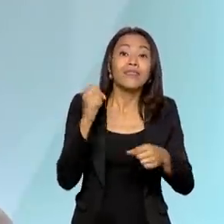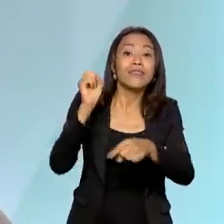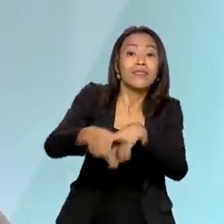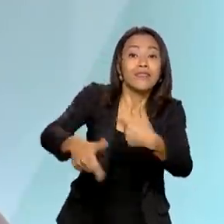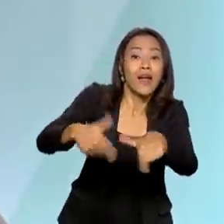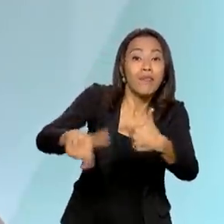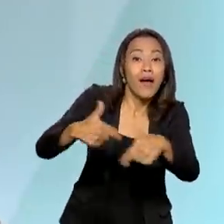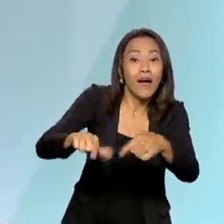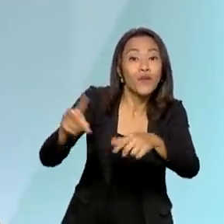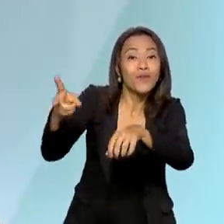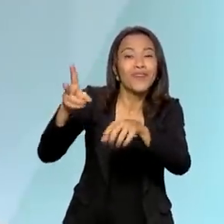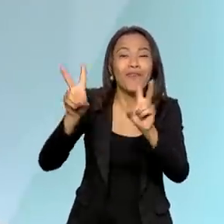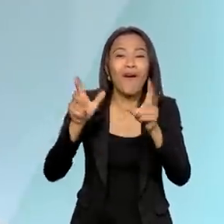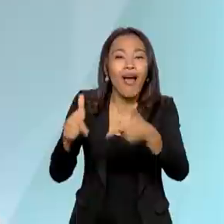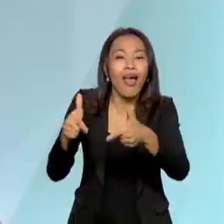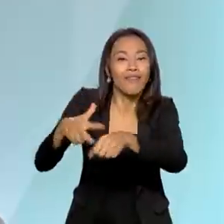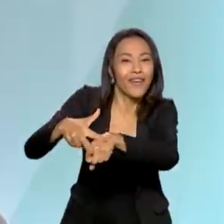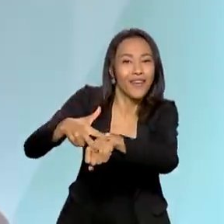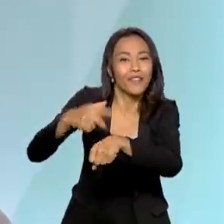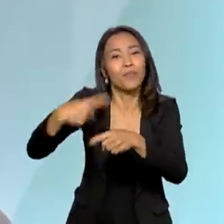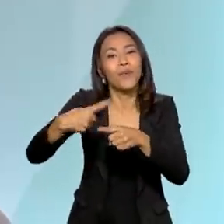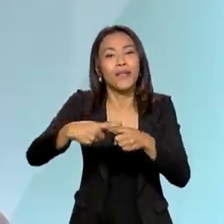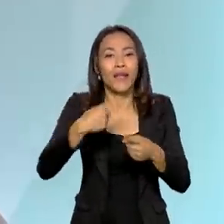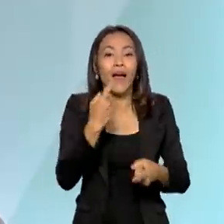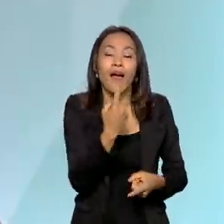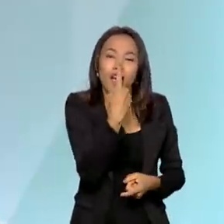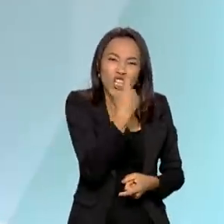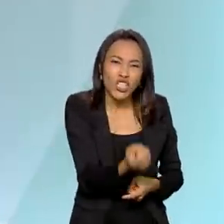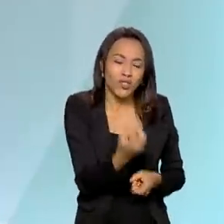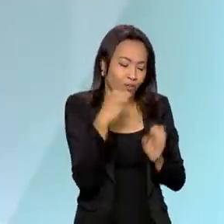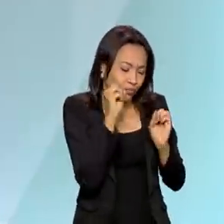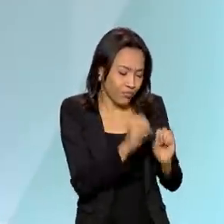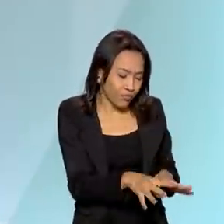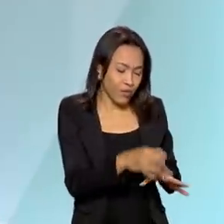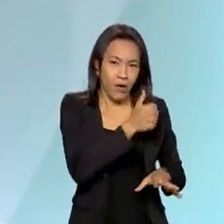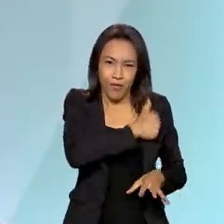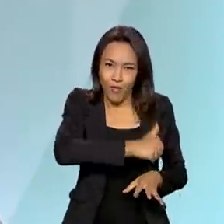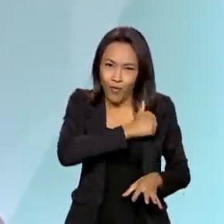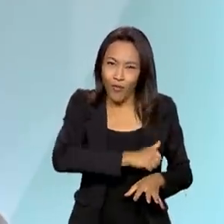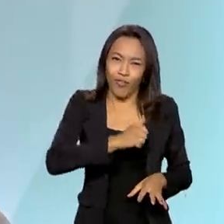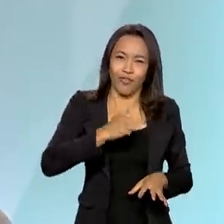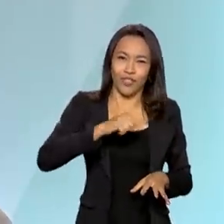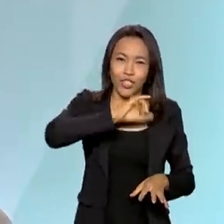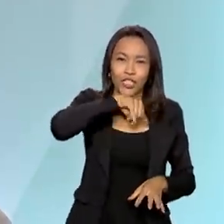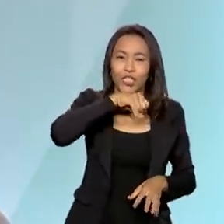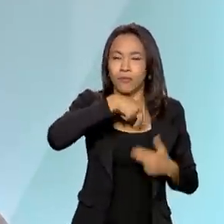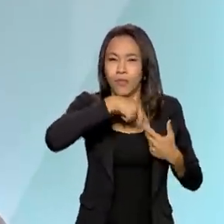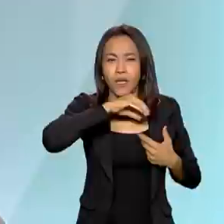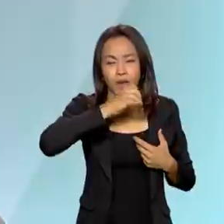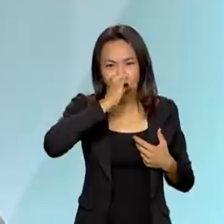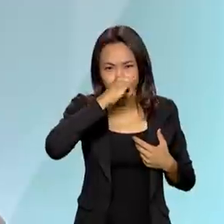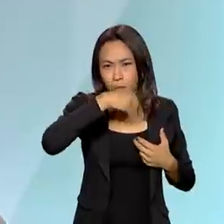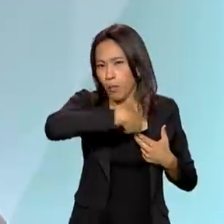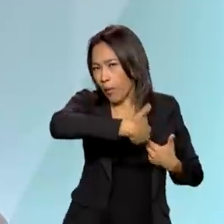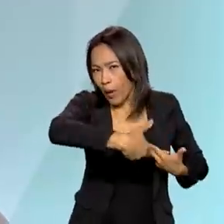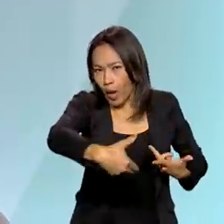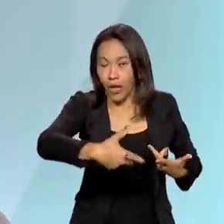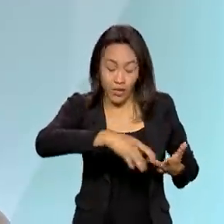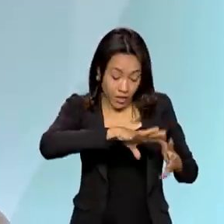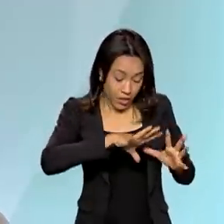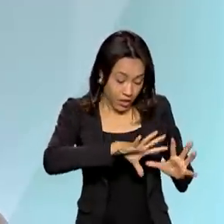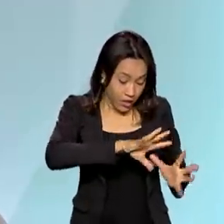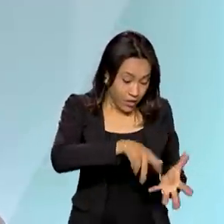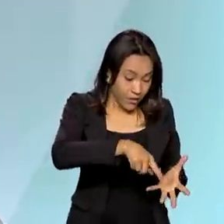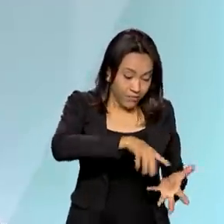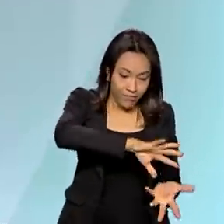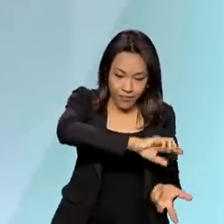tratamento de resíduo. Alguém que trabalha com tratamento de resíduo, transforma aquele resíduo em biogás e transforma aquele biogás em